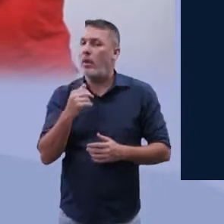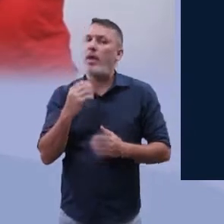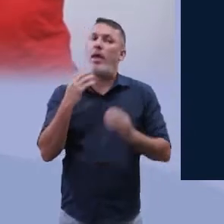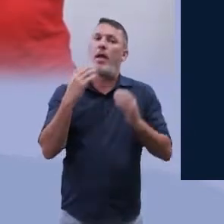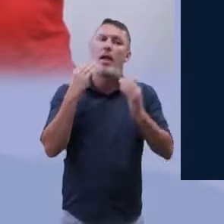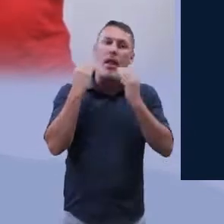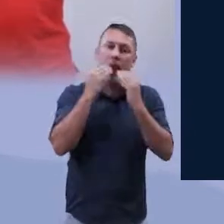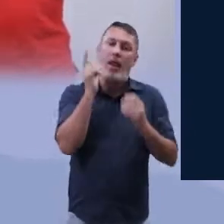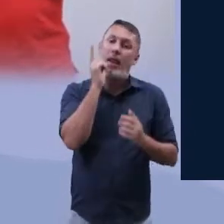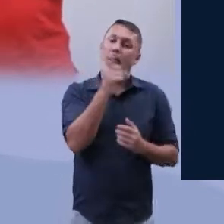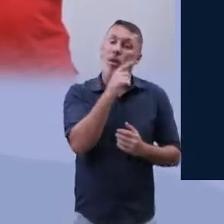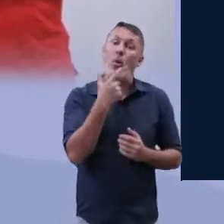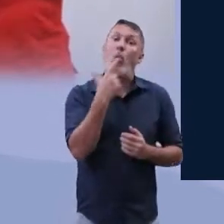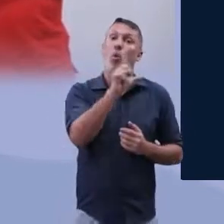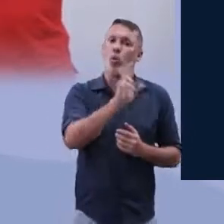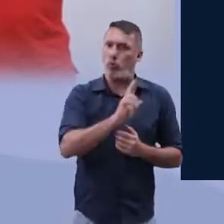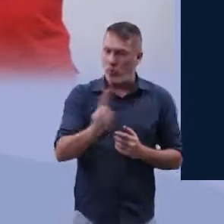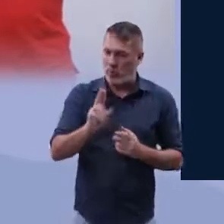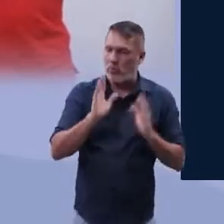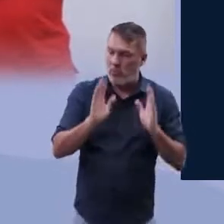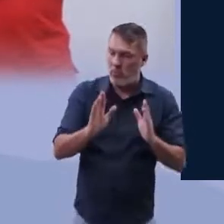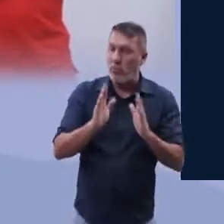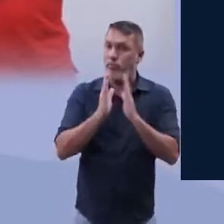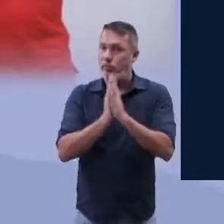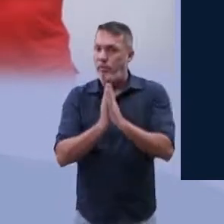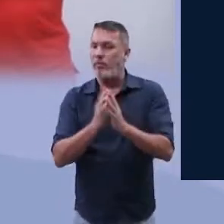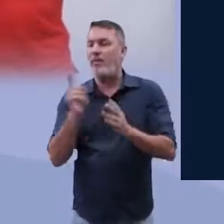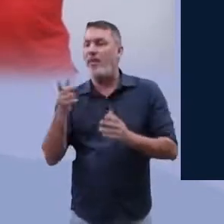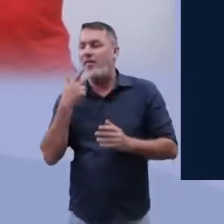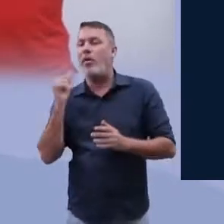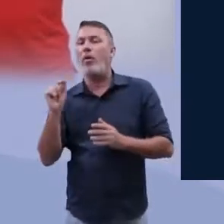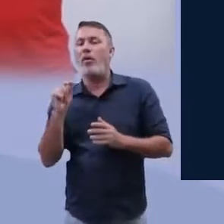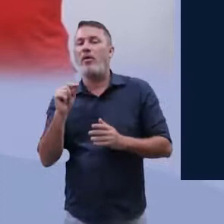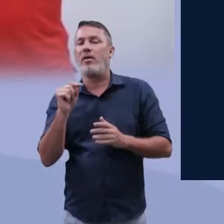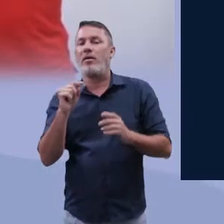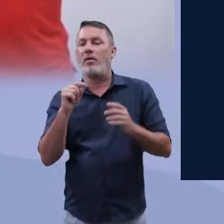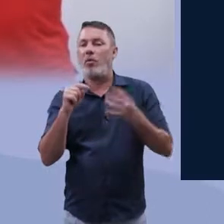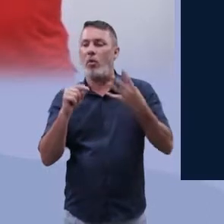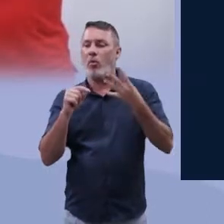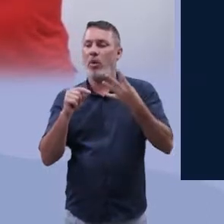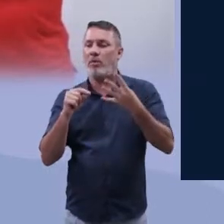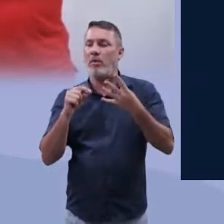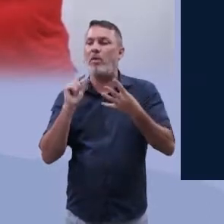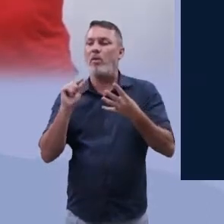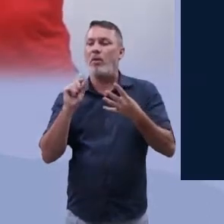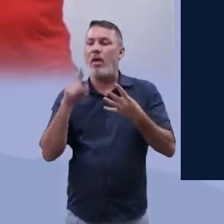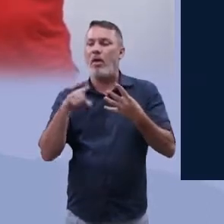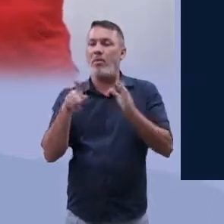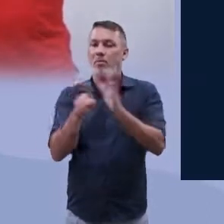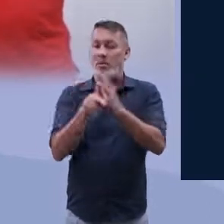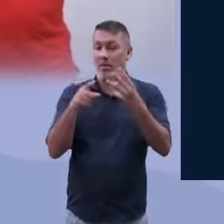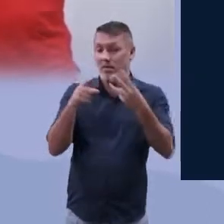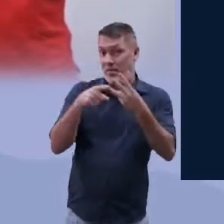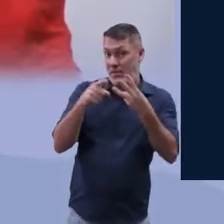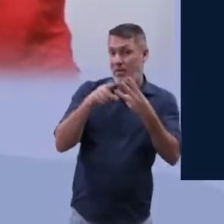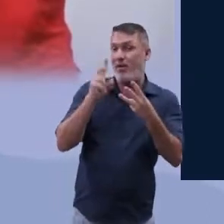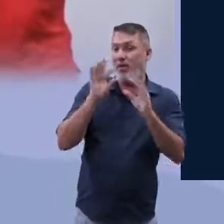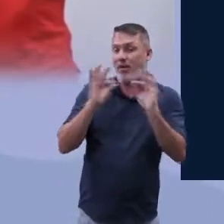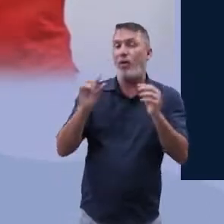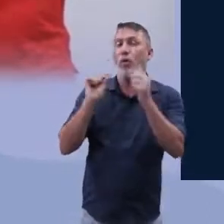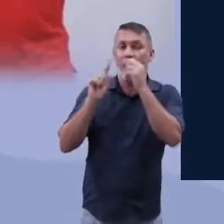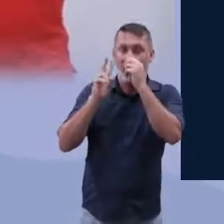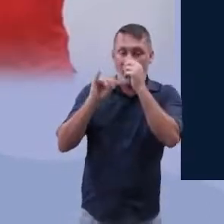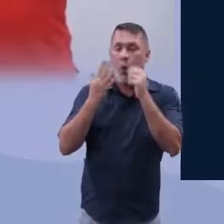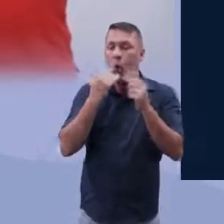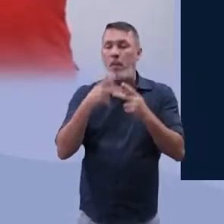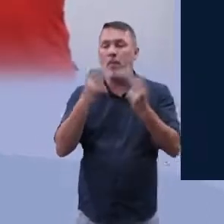falsos cognatos aí eu sei que você não cai. Então, ela vai ter, né, vai comer pizza para o almoço. Tá? Ela pode fazer o que ela quiser, a pessoa é livre, é isso aí.